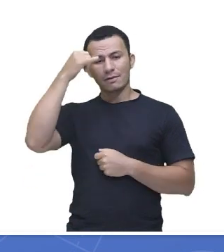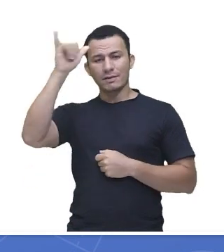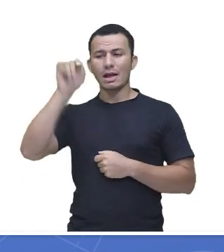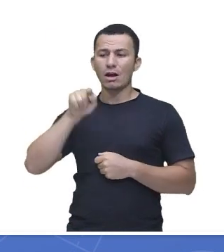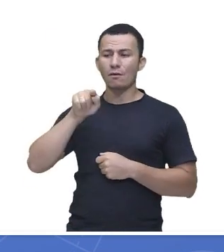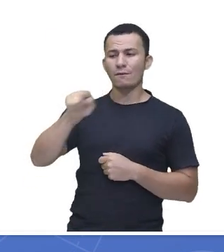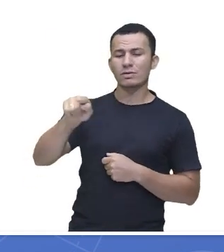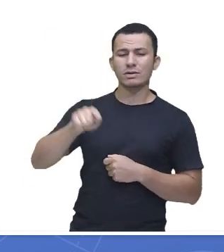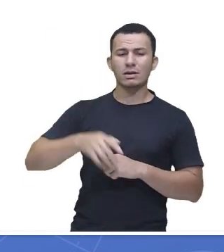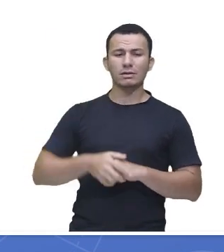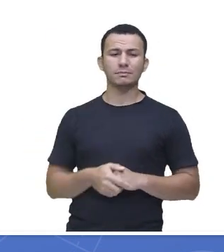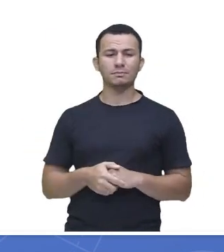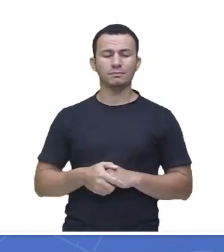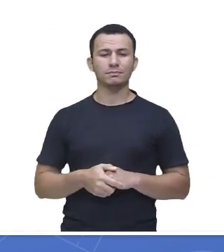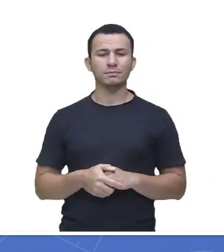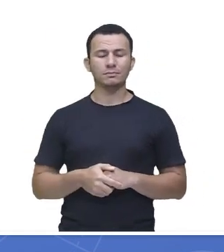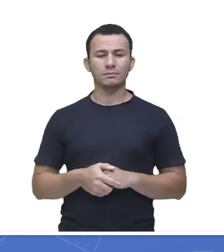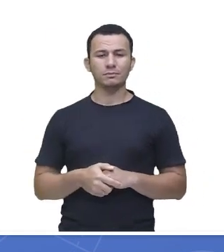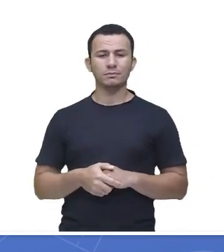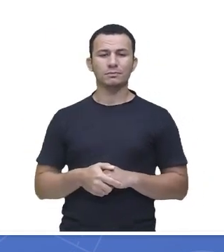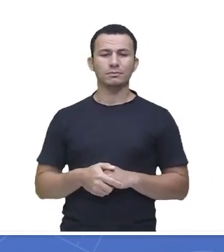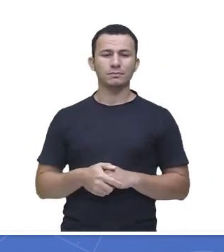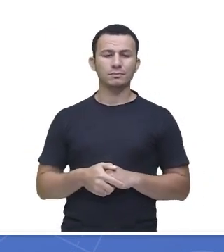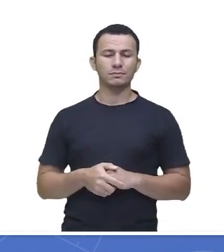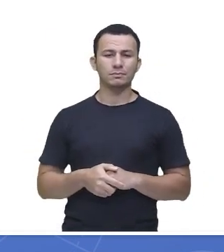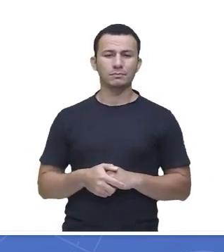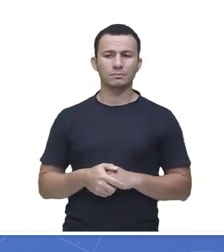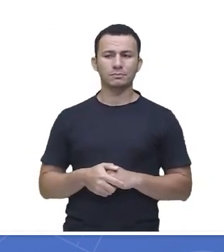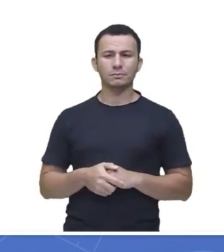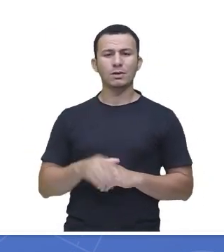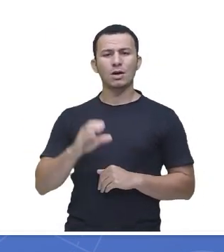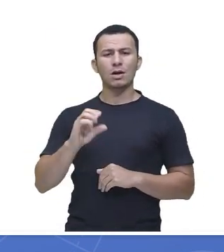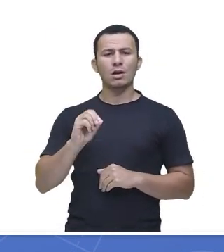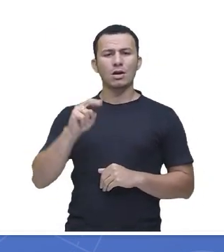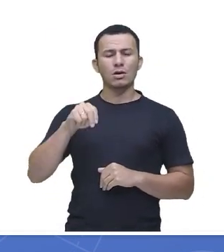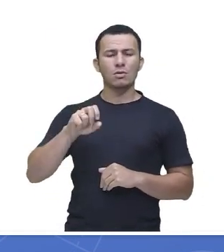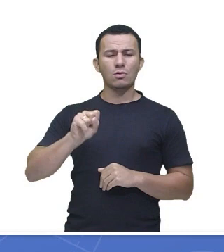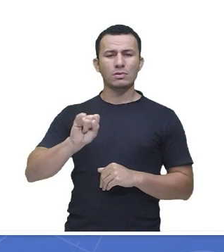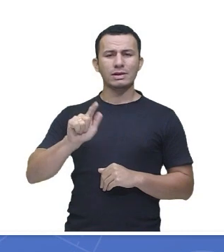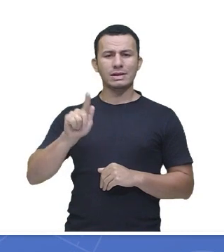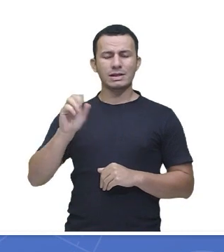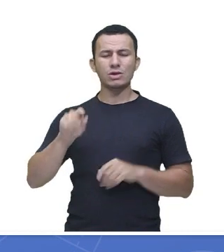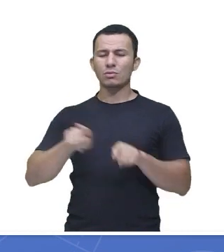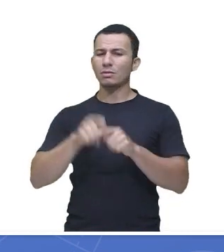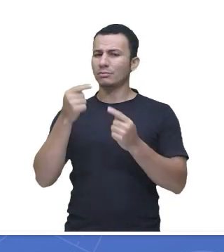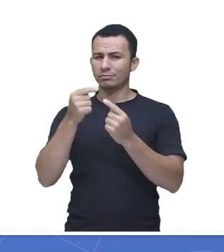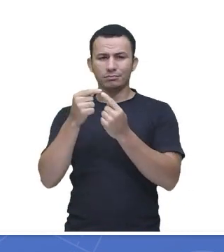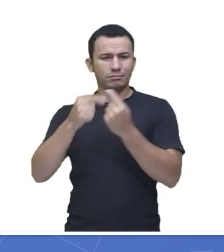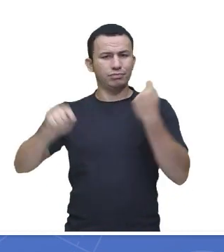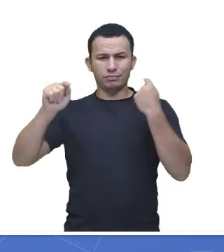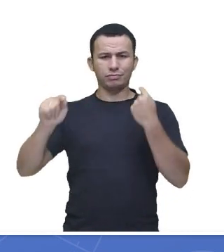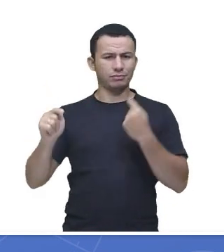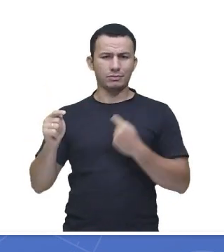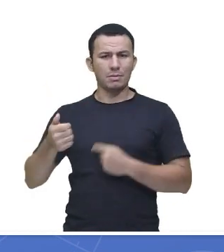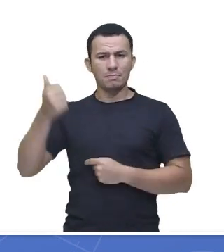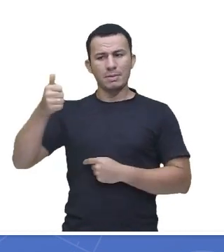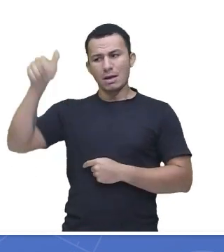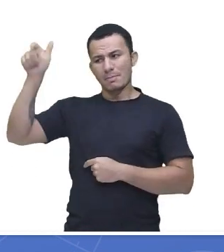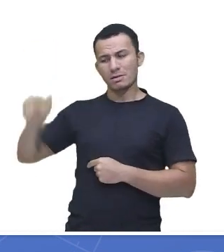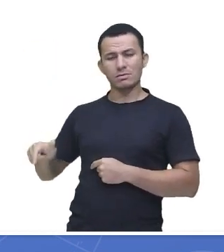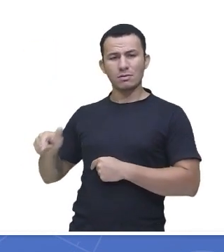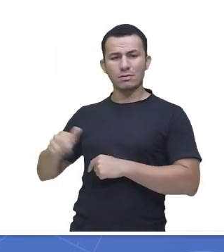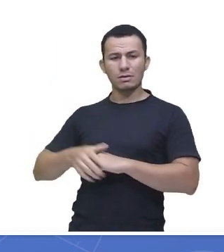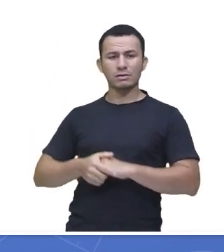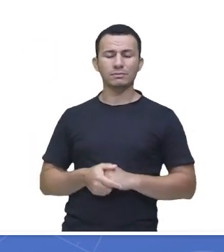E o consigo não é o pronome para a segunda pessoa, tá bom? Não vai ser. Então, dessa primeira